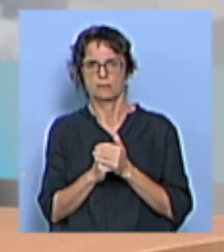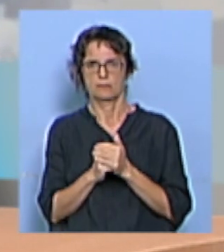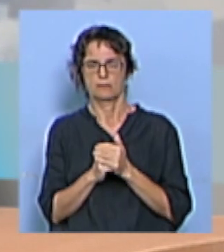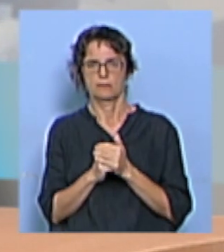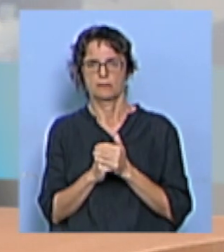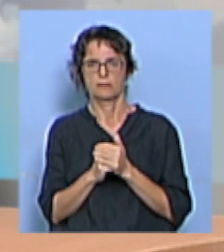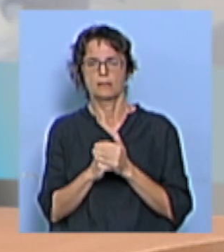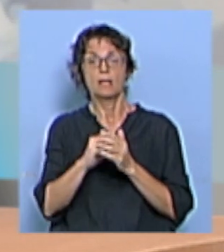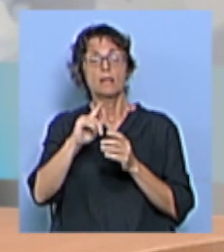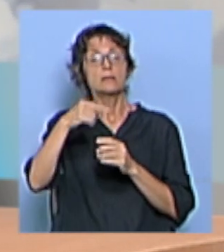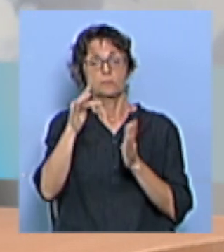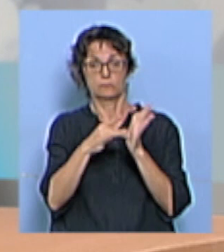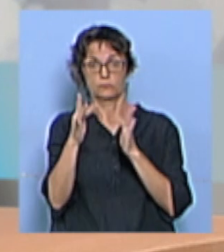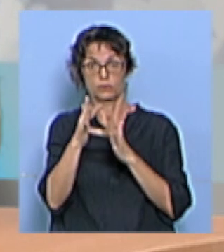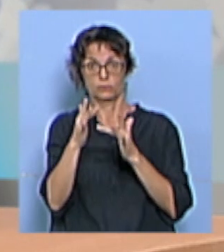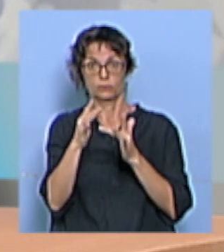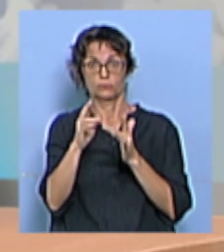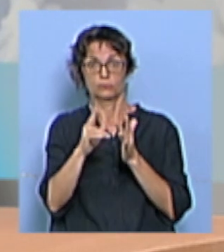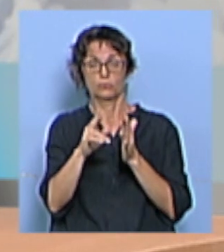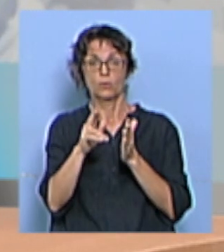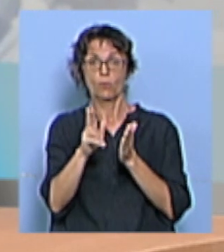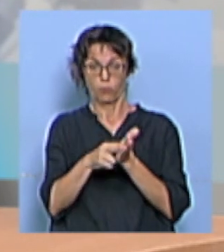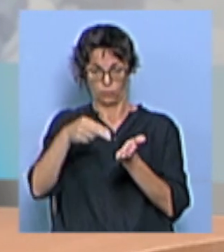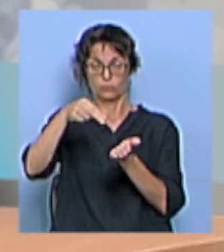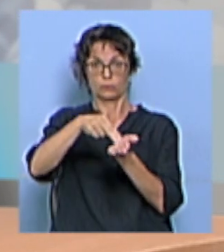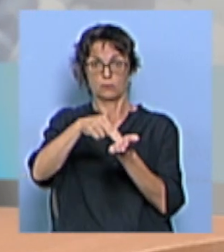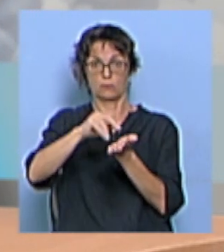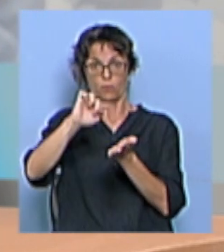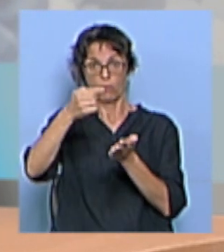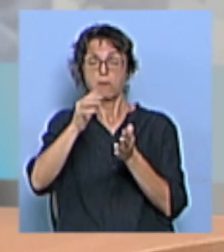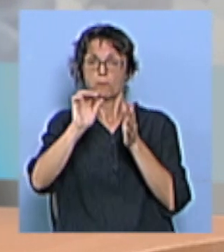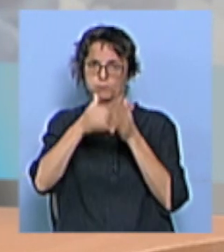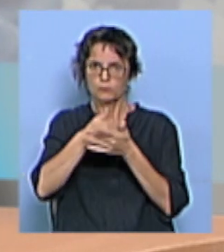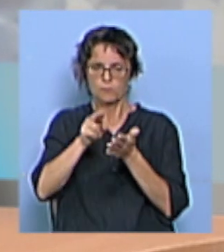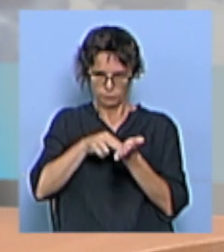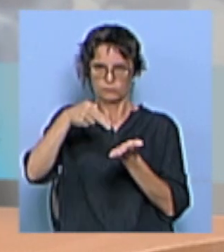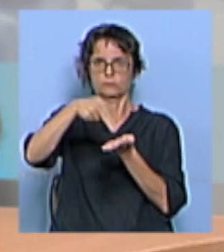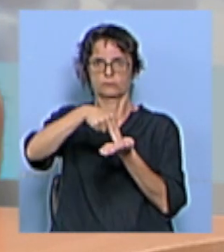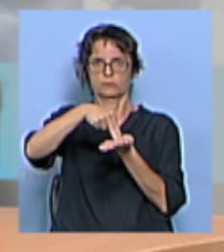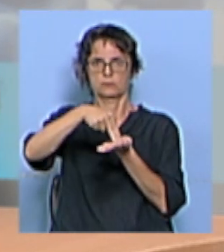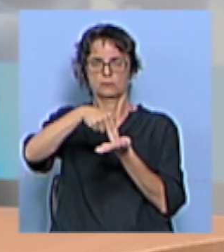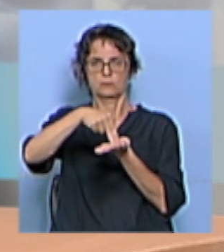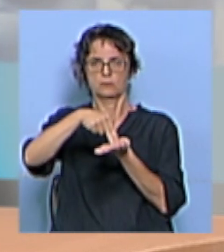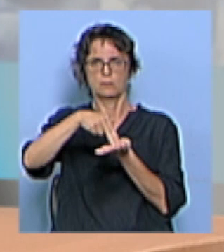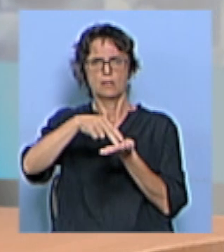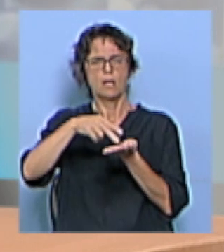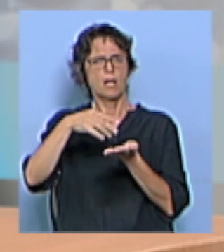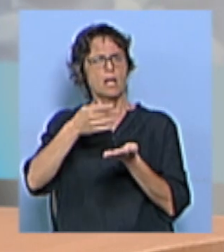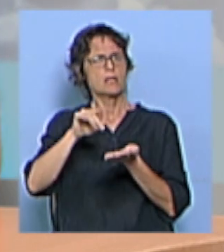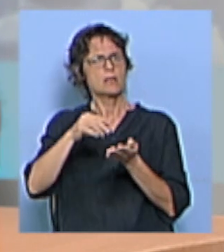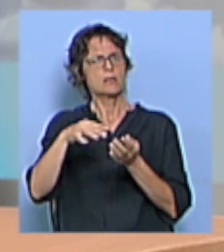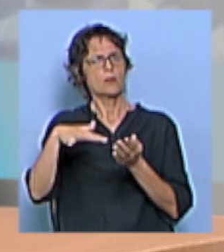Jesus ressuscitar, o Pedro e os outros, diz os Atos dos Apóstolos, perguntam a Jesus, quando